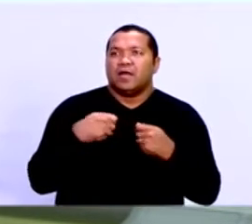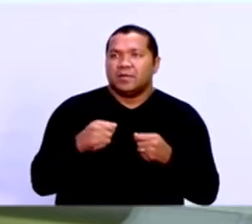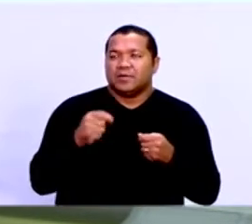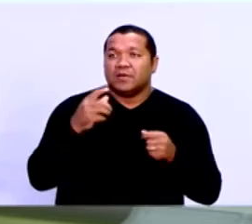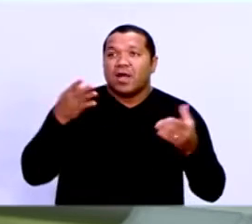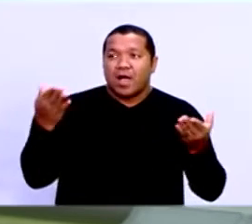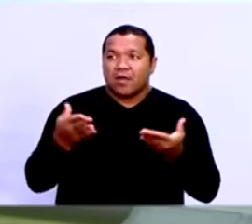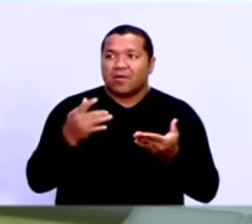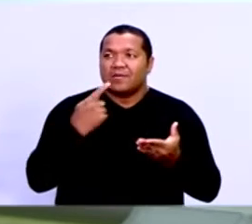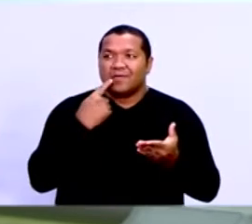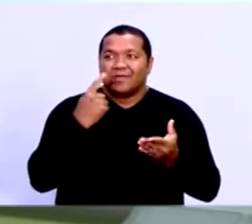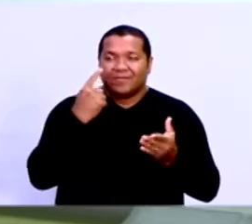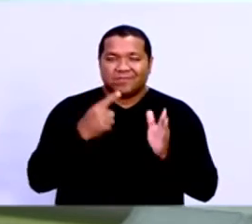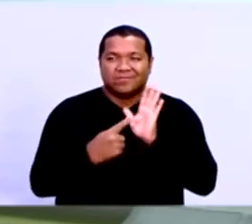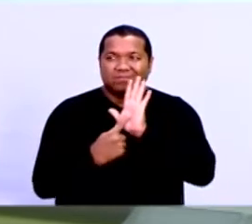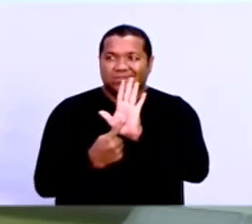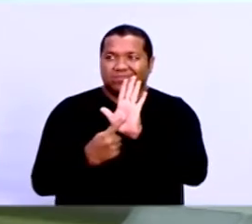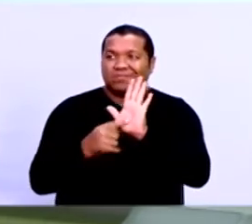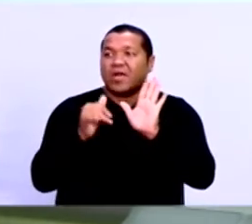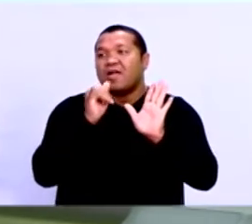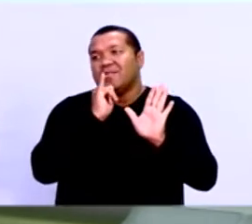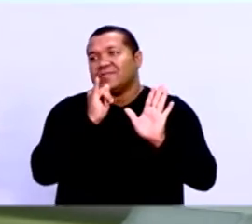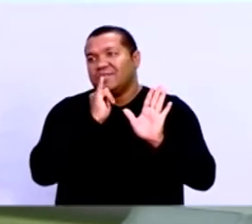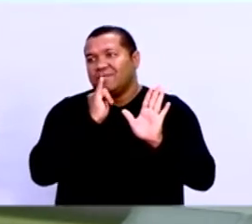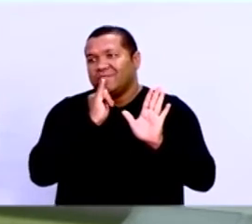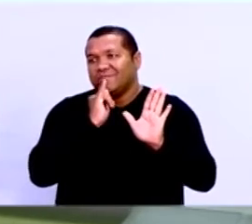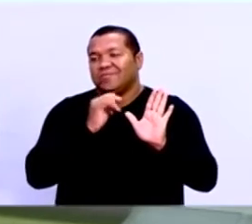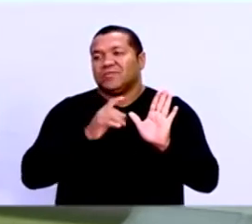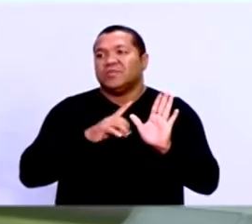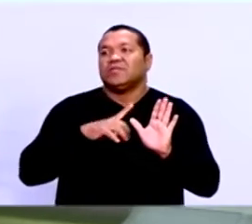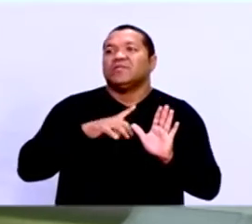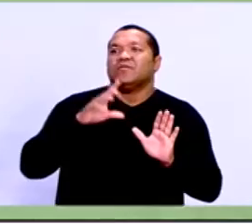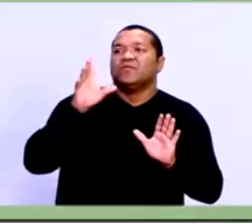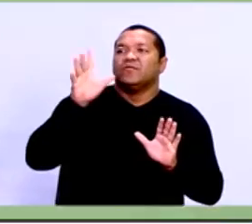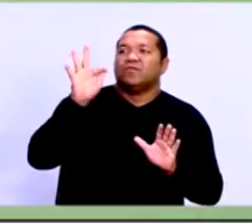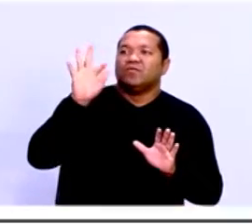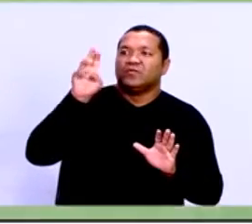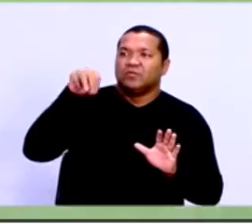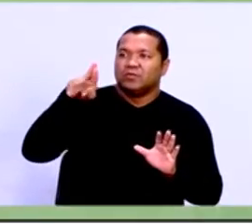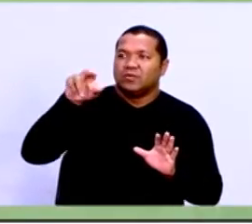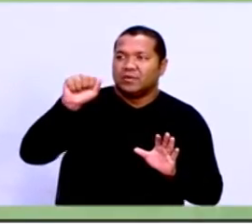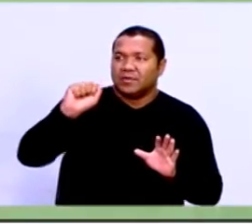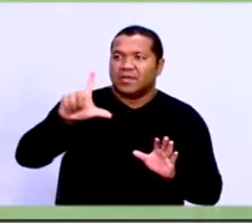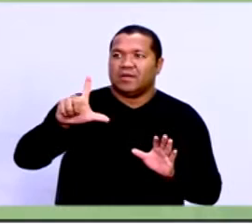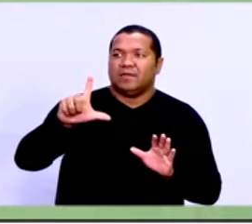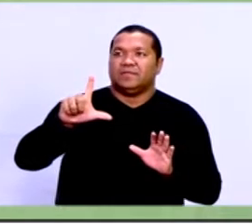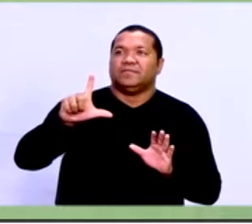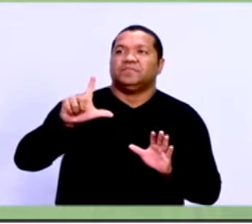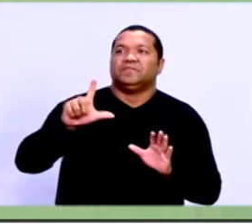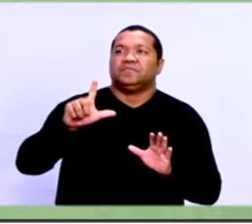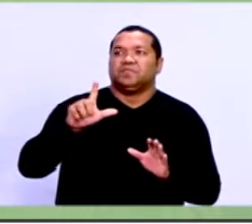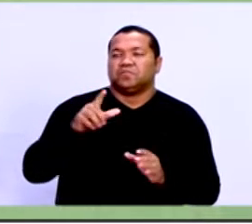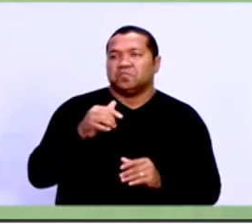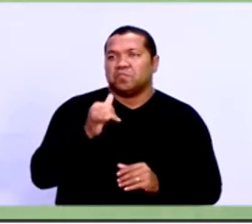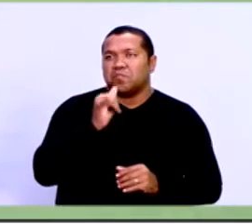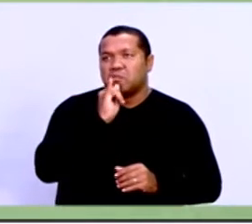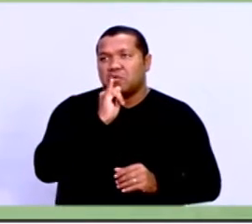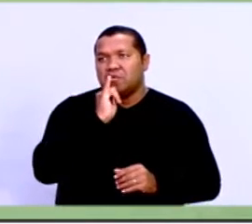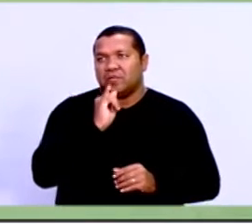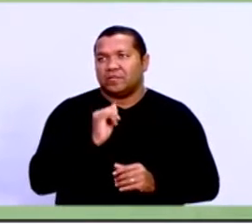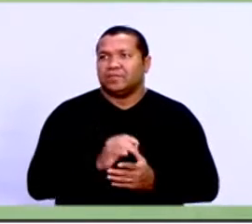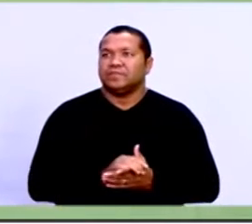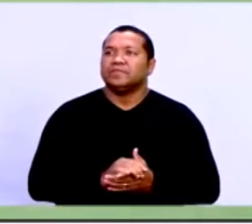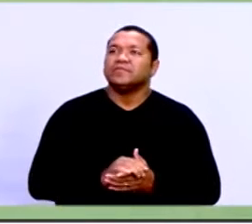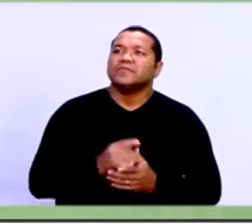exemplos de requisitos funcionais e de requisitos não funcionais exemplo de requisitos